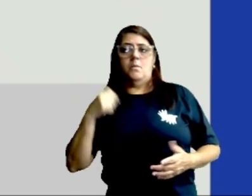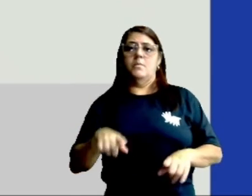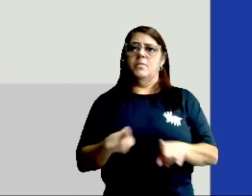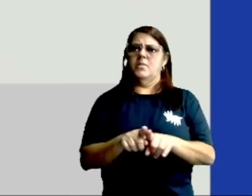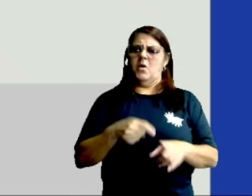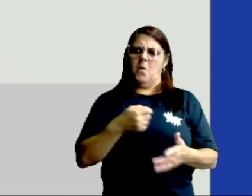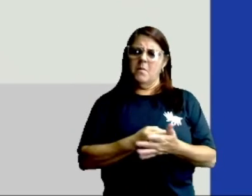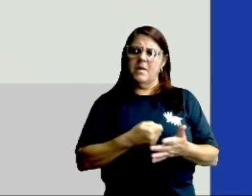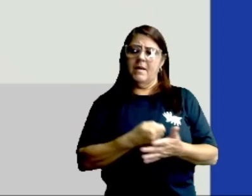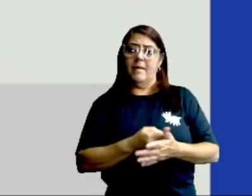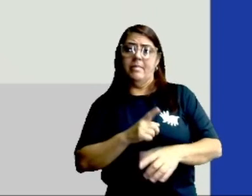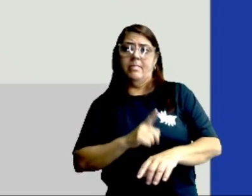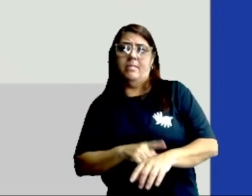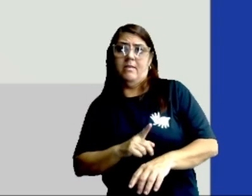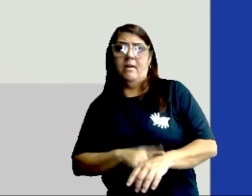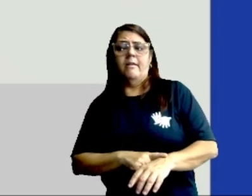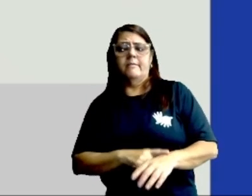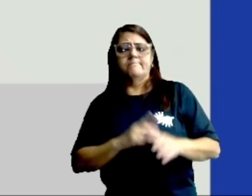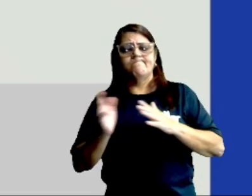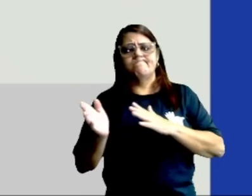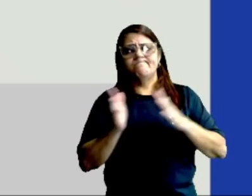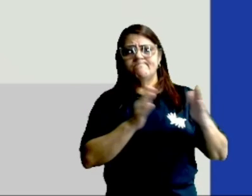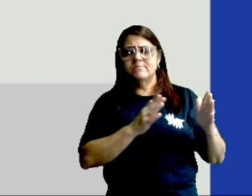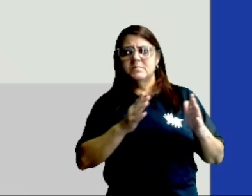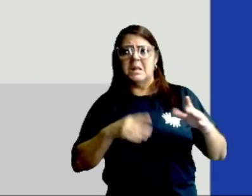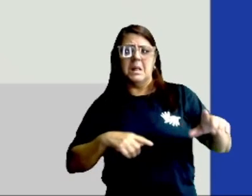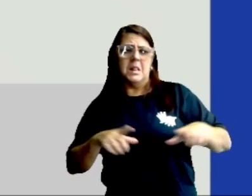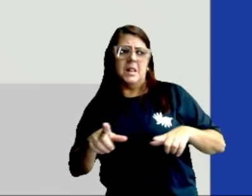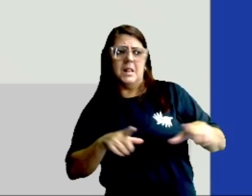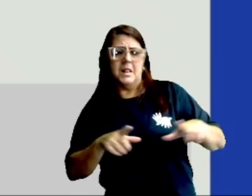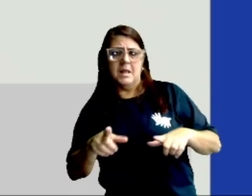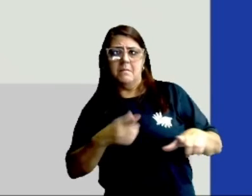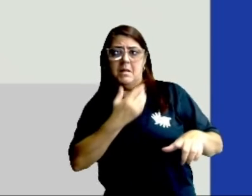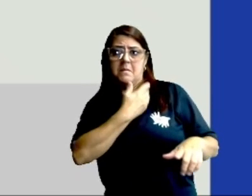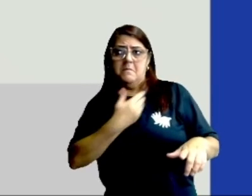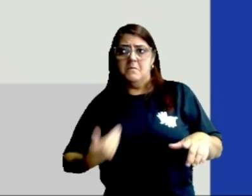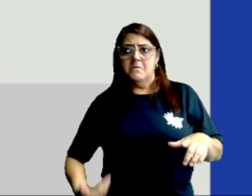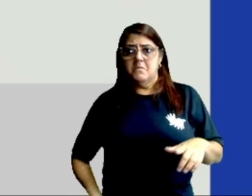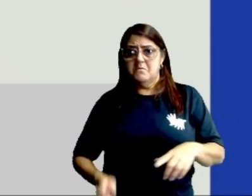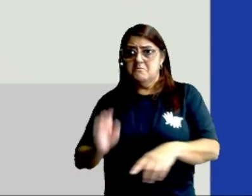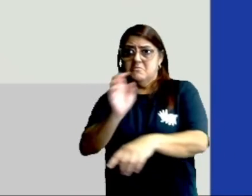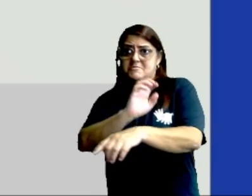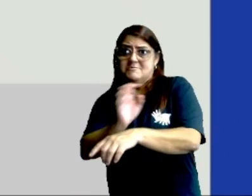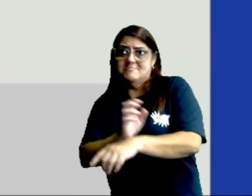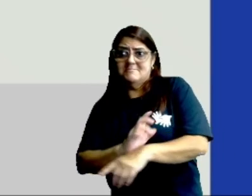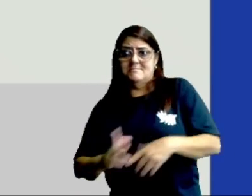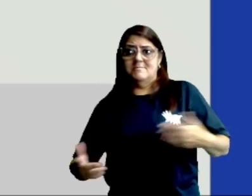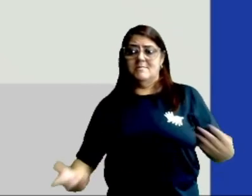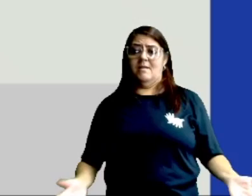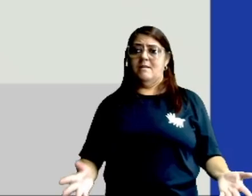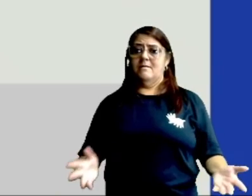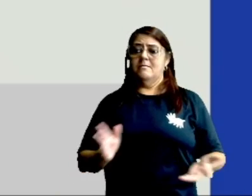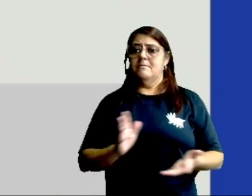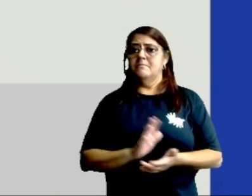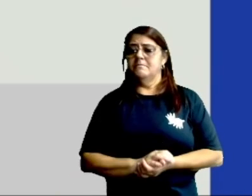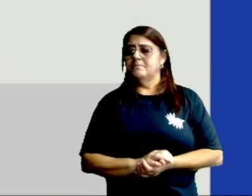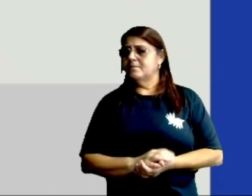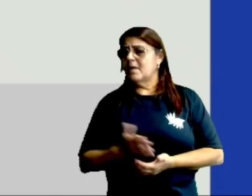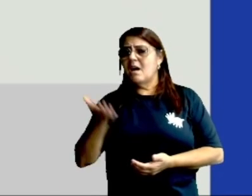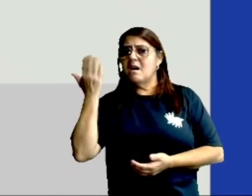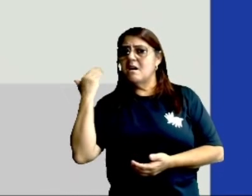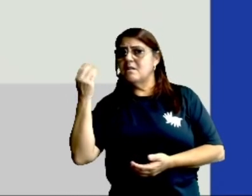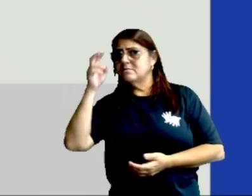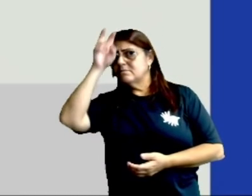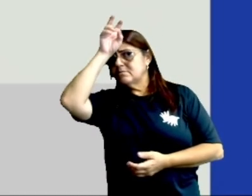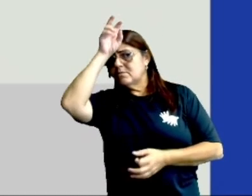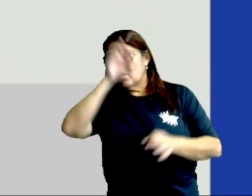eram obrigados tem um período de tempo eles eram obrigados a trabalharem para o estado de forma compulsória né então EA maior parte da população